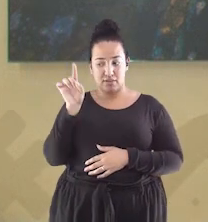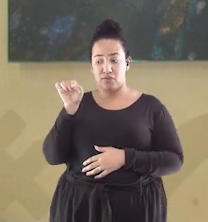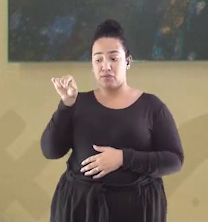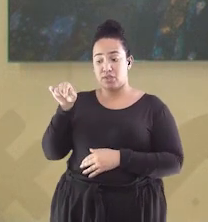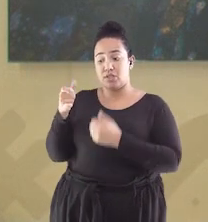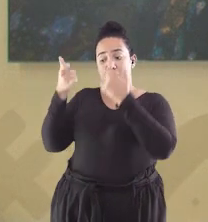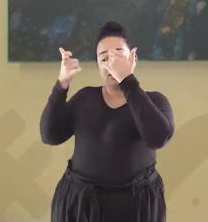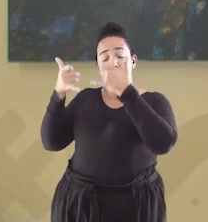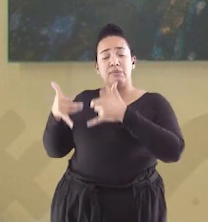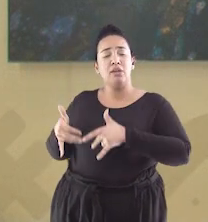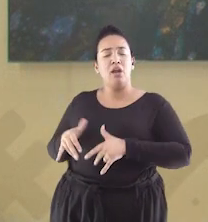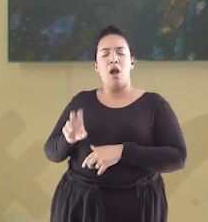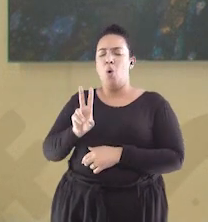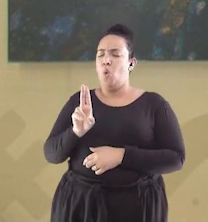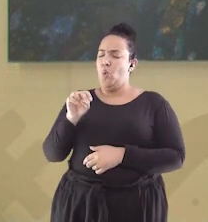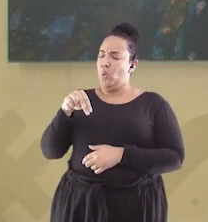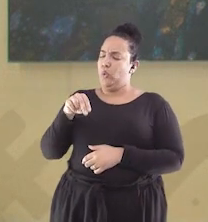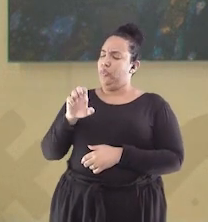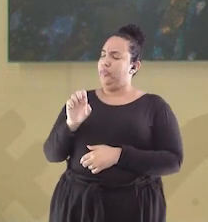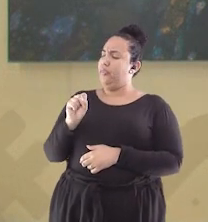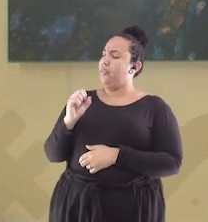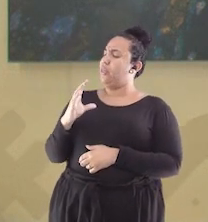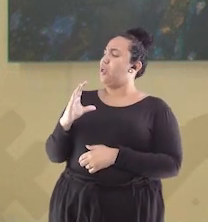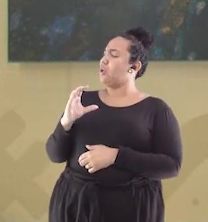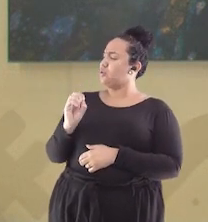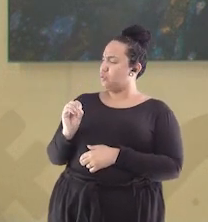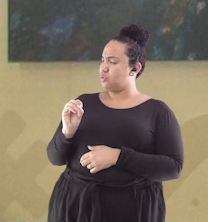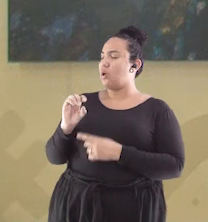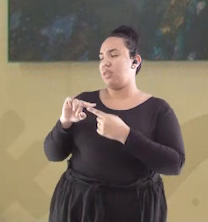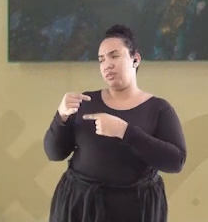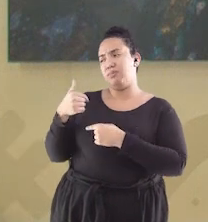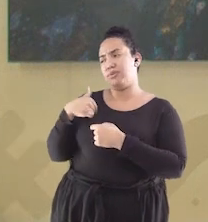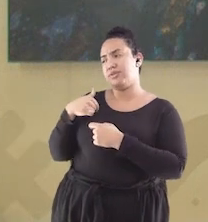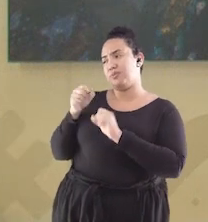de falar pra gente da Unesco. Eu prometo que depois dessa eu vou deixar você ir,